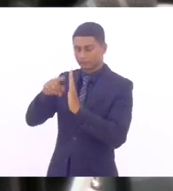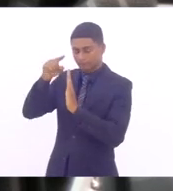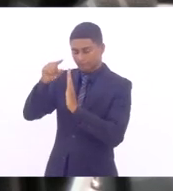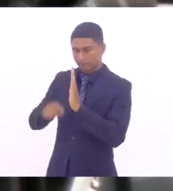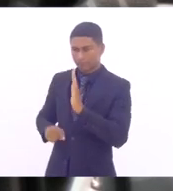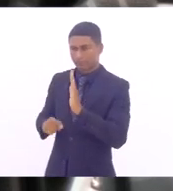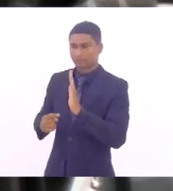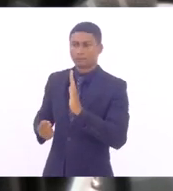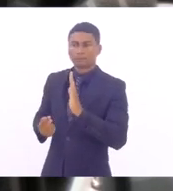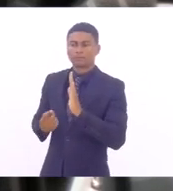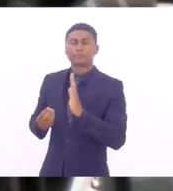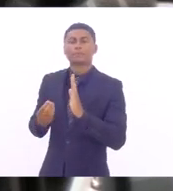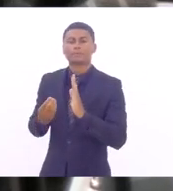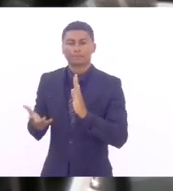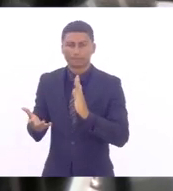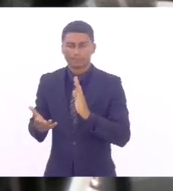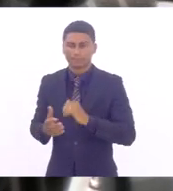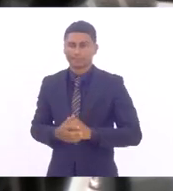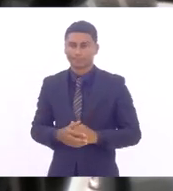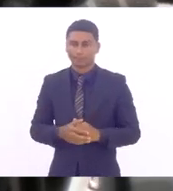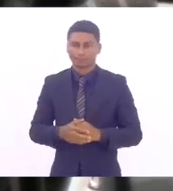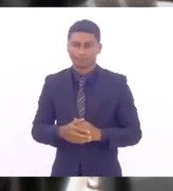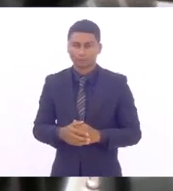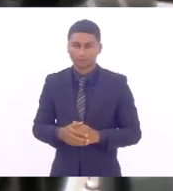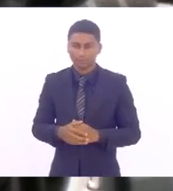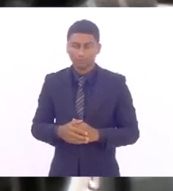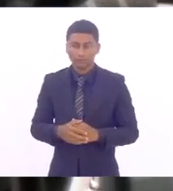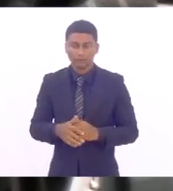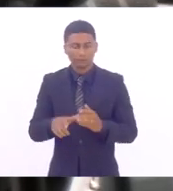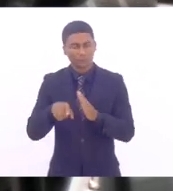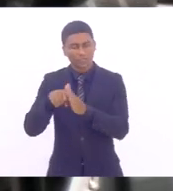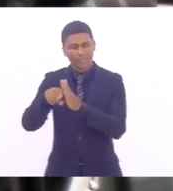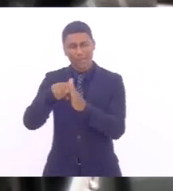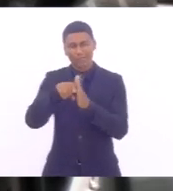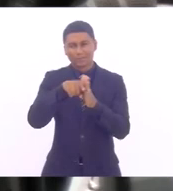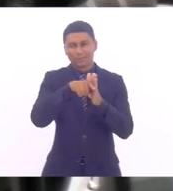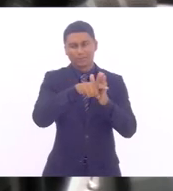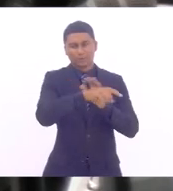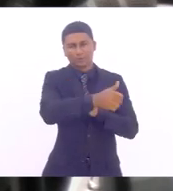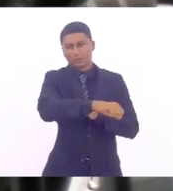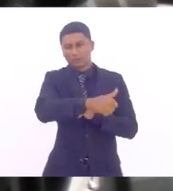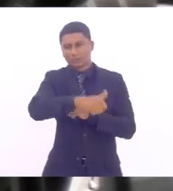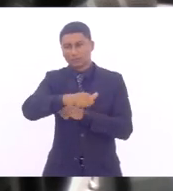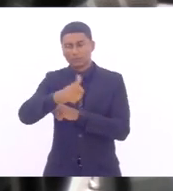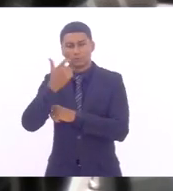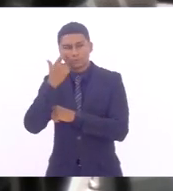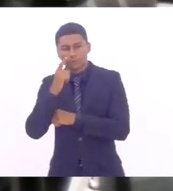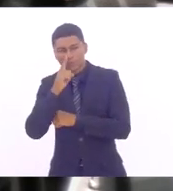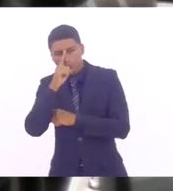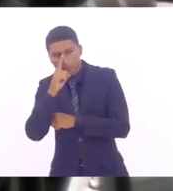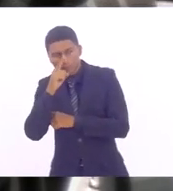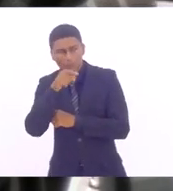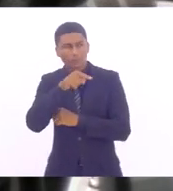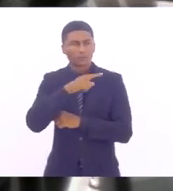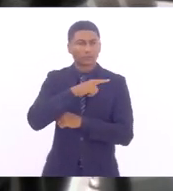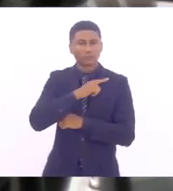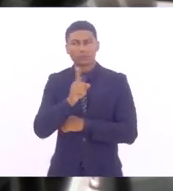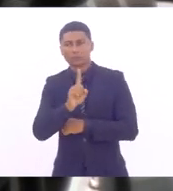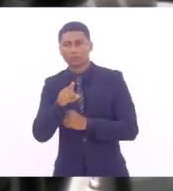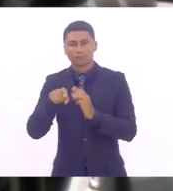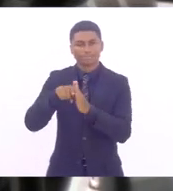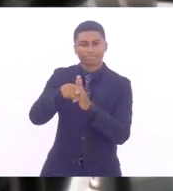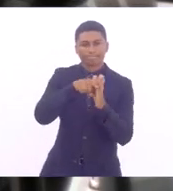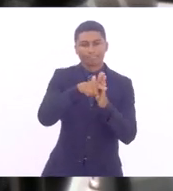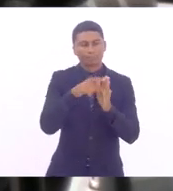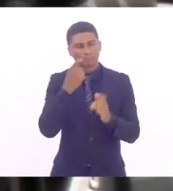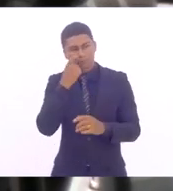que, através de uma matriz de análise de risco, é possível classificar o jogo, se ele é